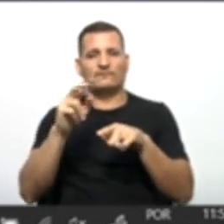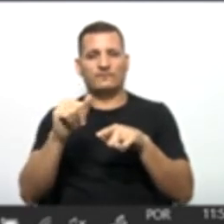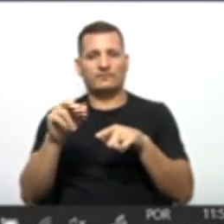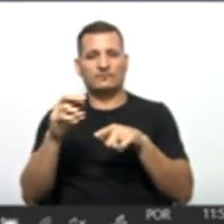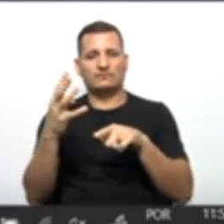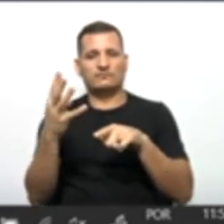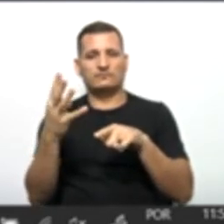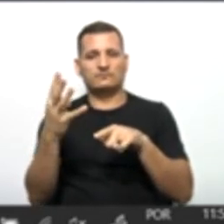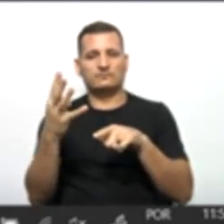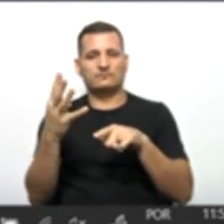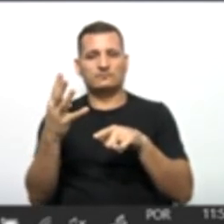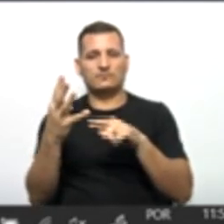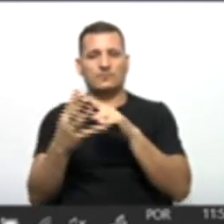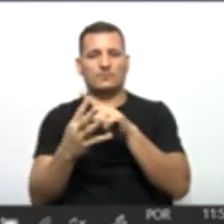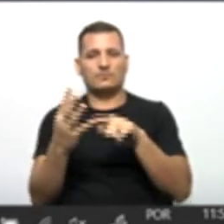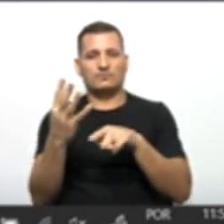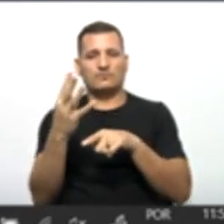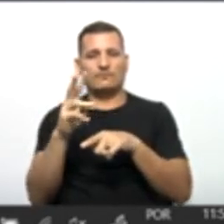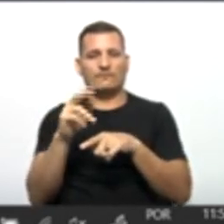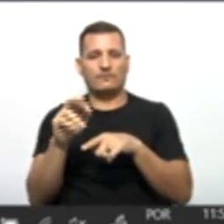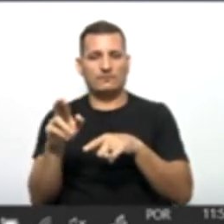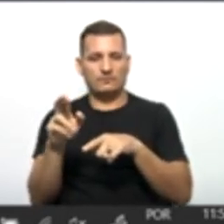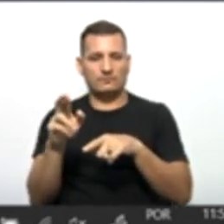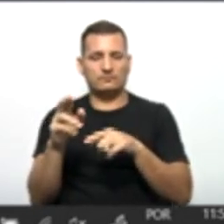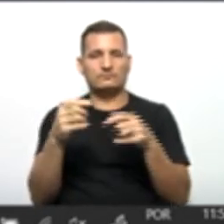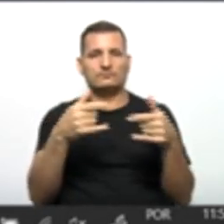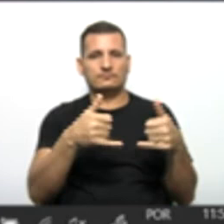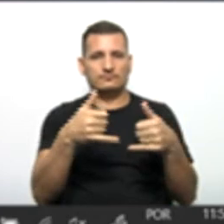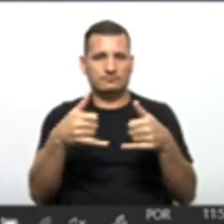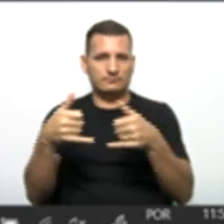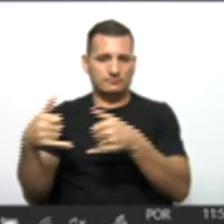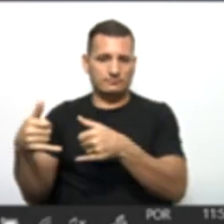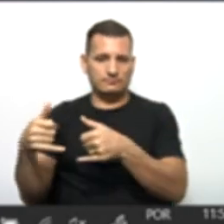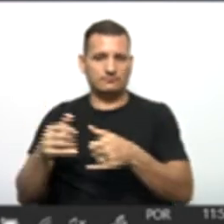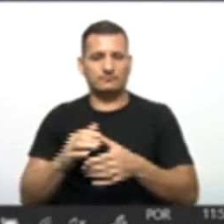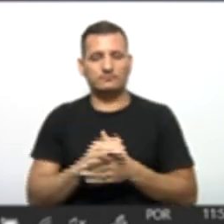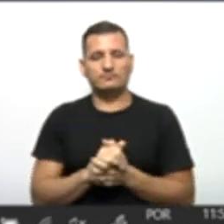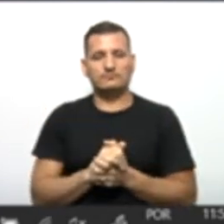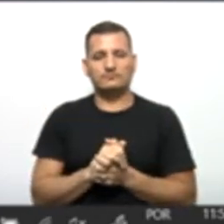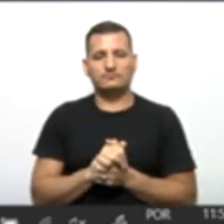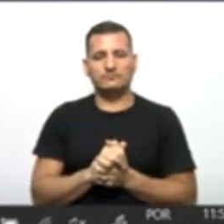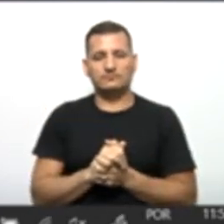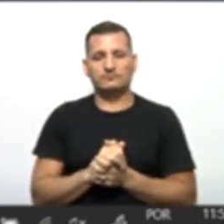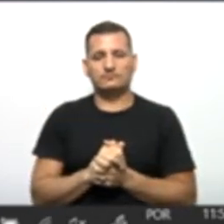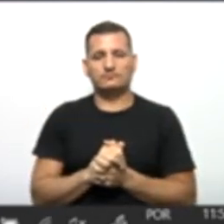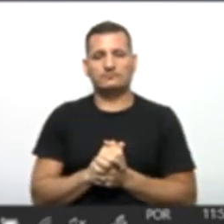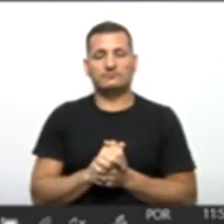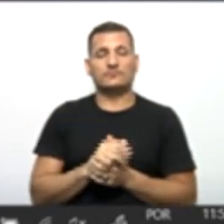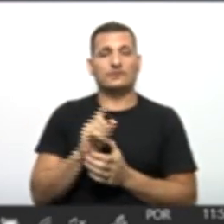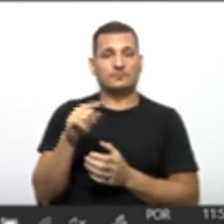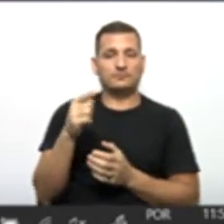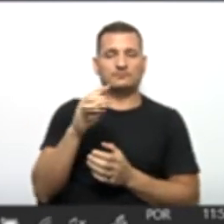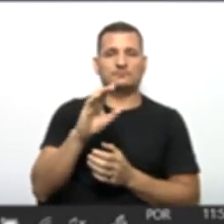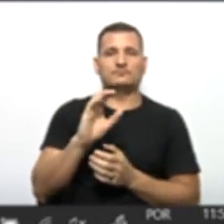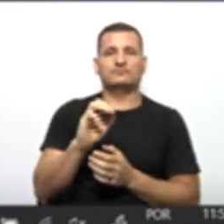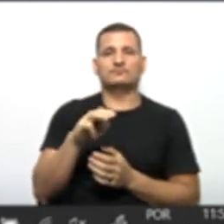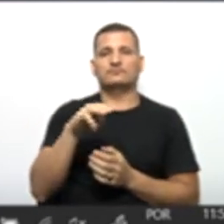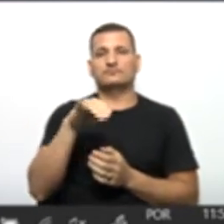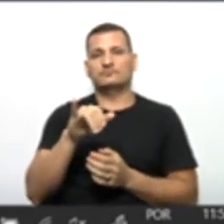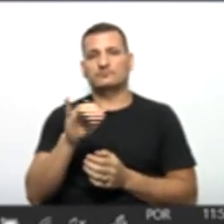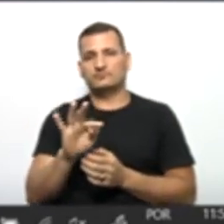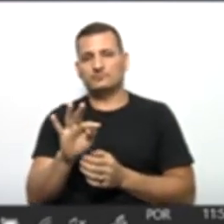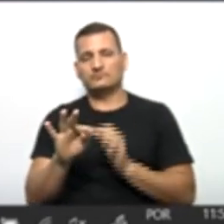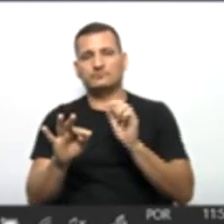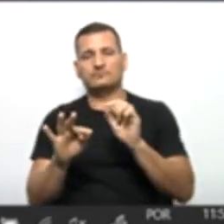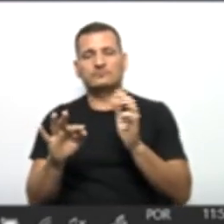tabela montado ele vai inserir o que for escrito lá depois vem o comet que é para